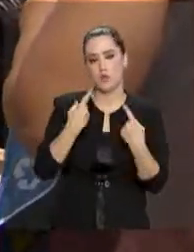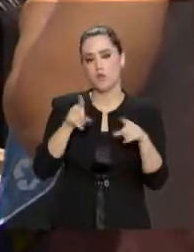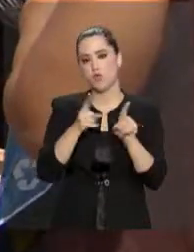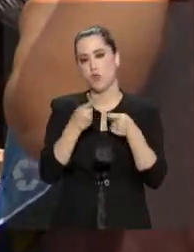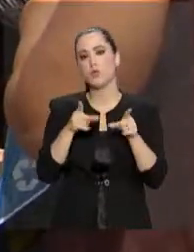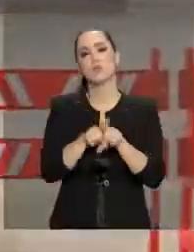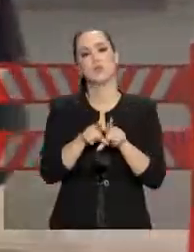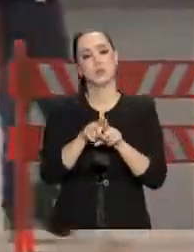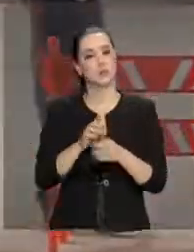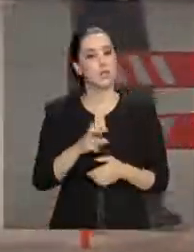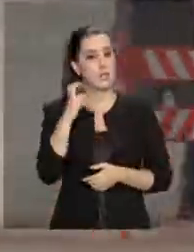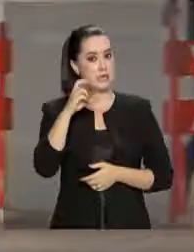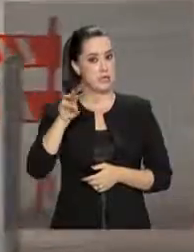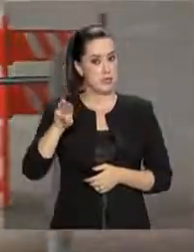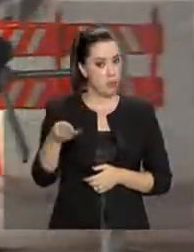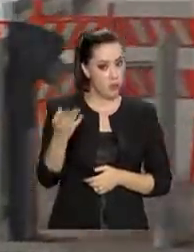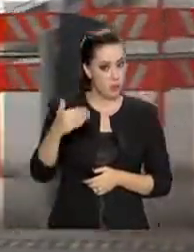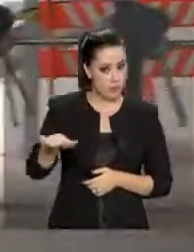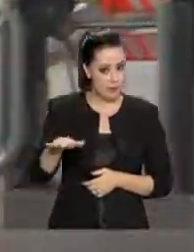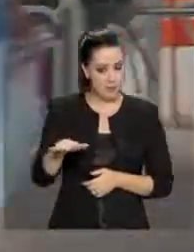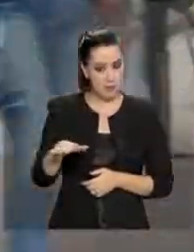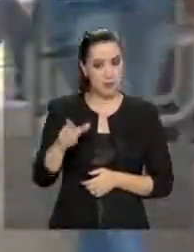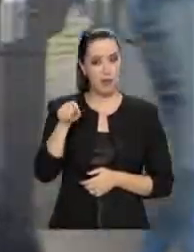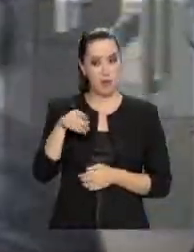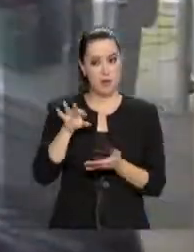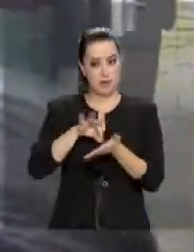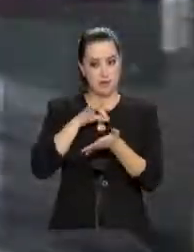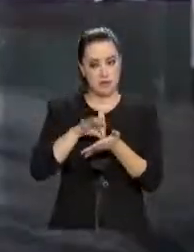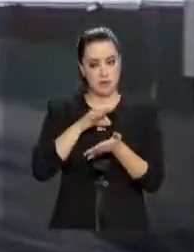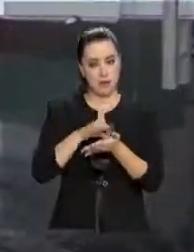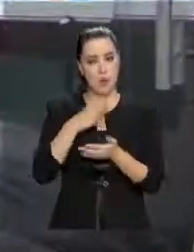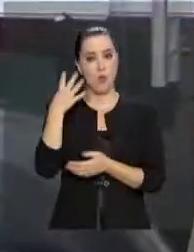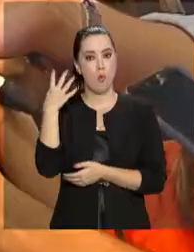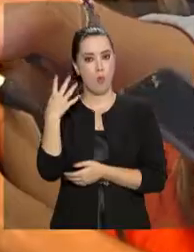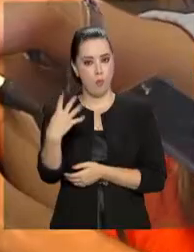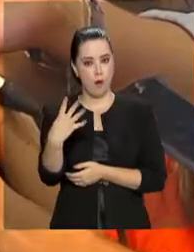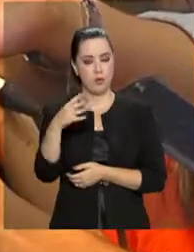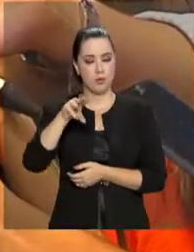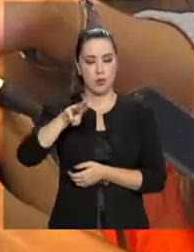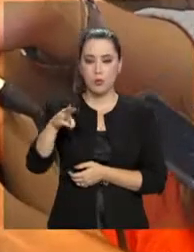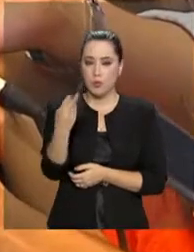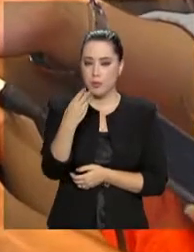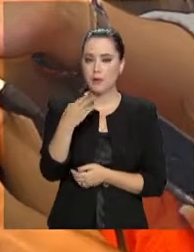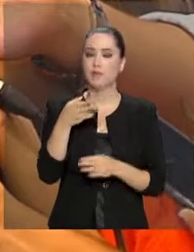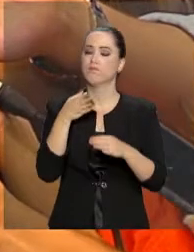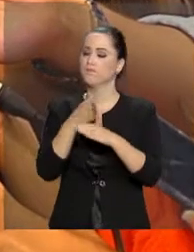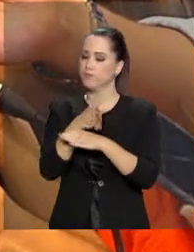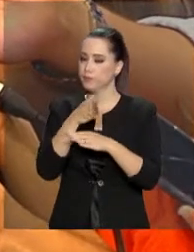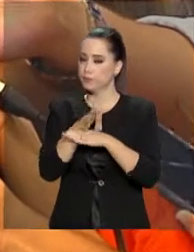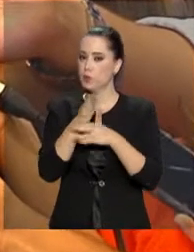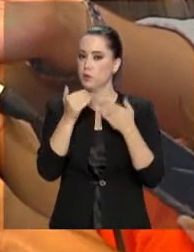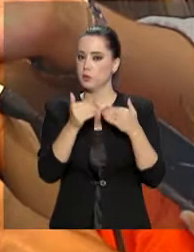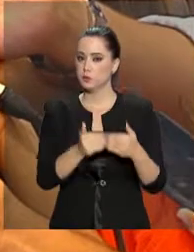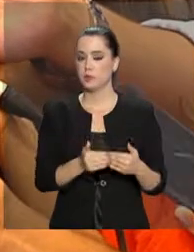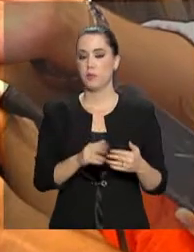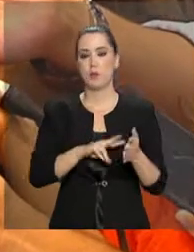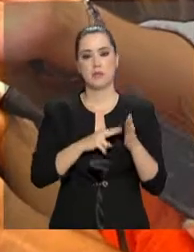se inscreveram, 4 milhões 139 fizeram a prova. A ausência representou